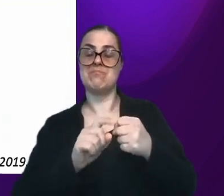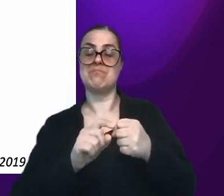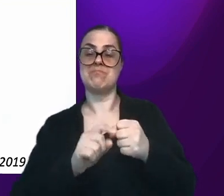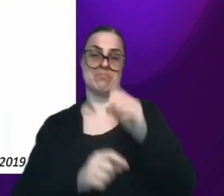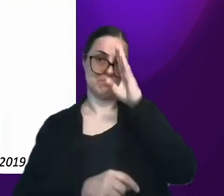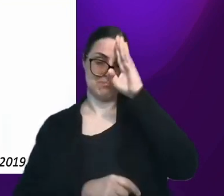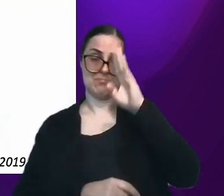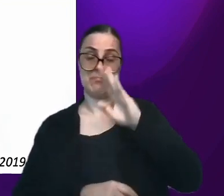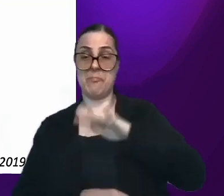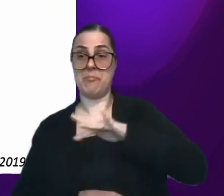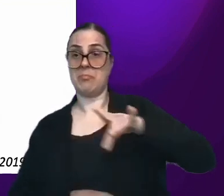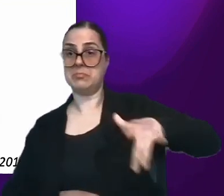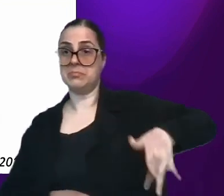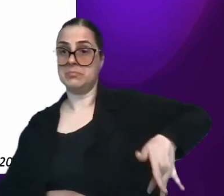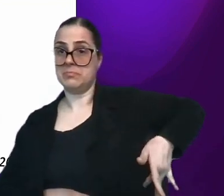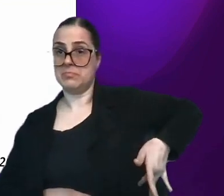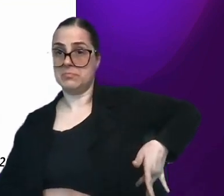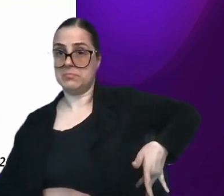incluindo o rim,